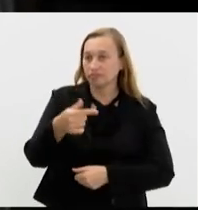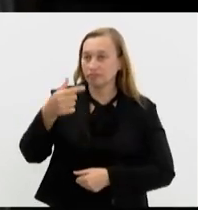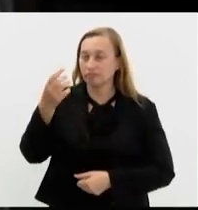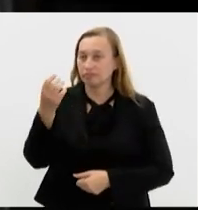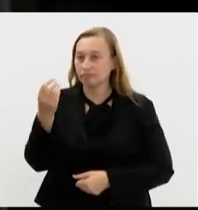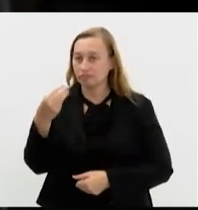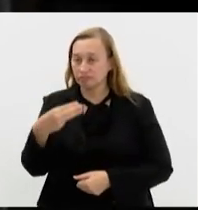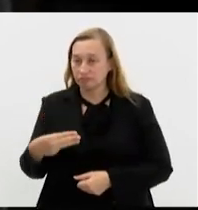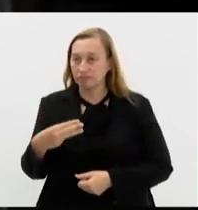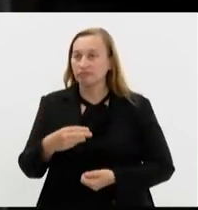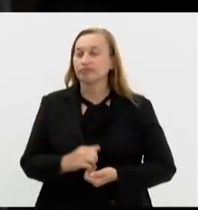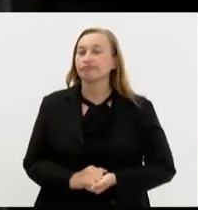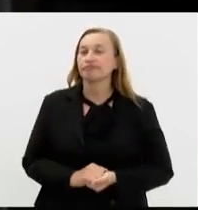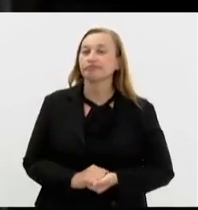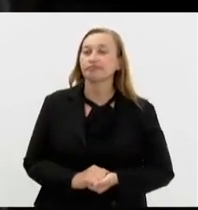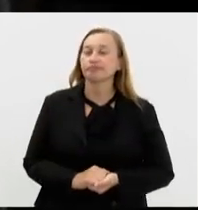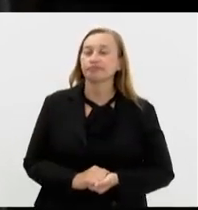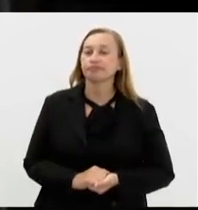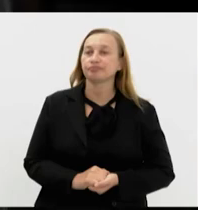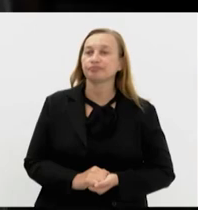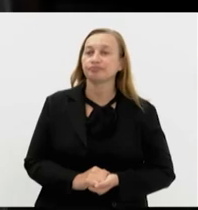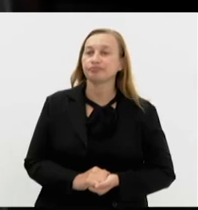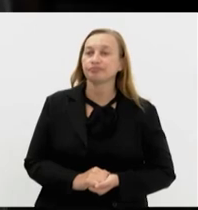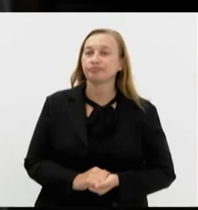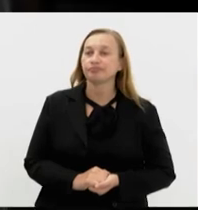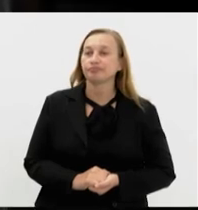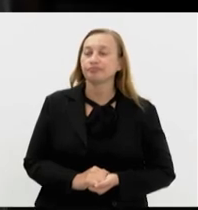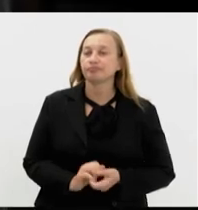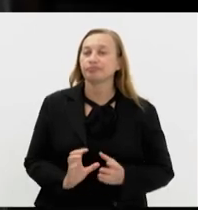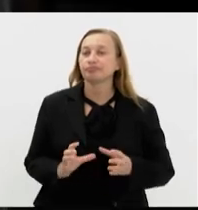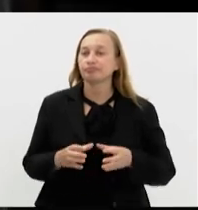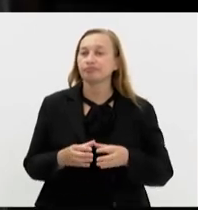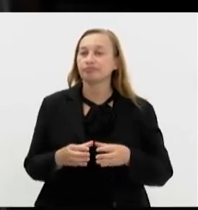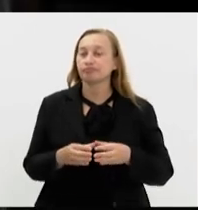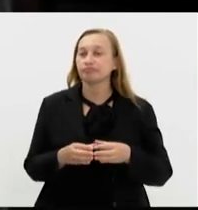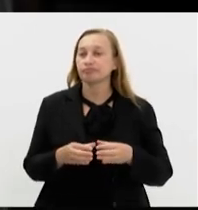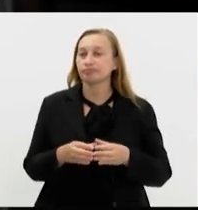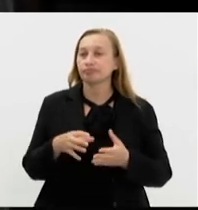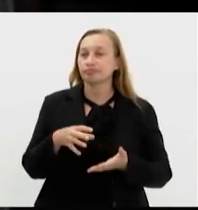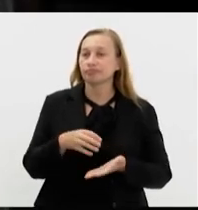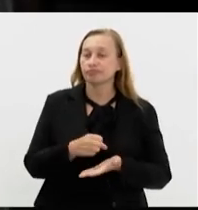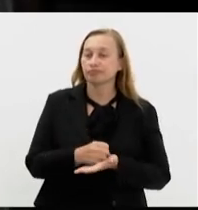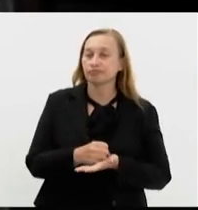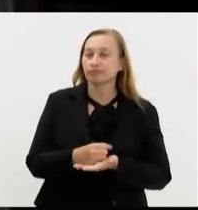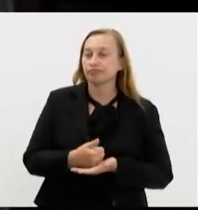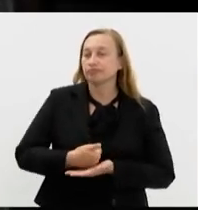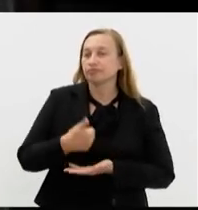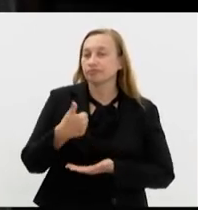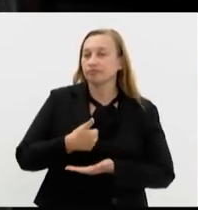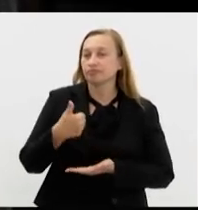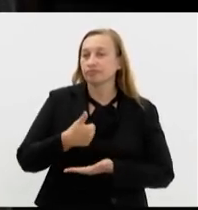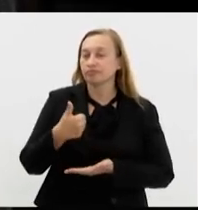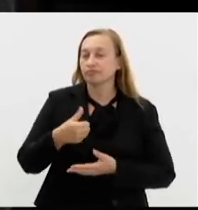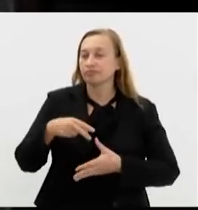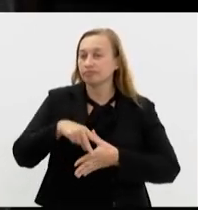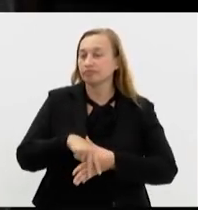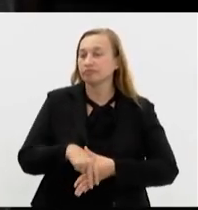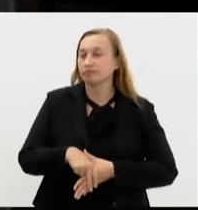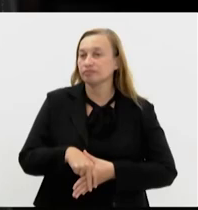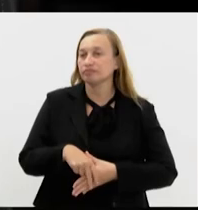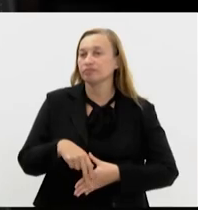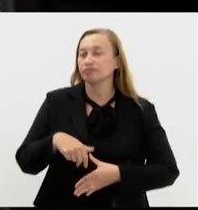que eh Há um rol de condutas vedadas nele nos primeiros incisos do artigo